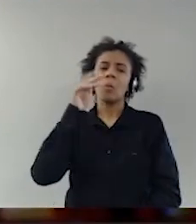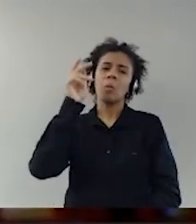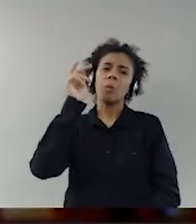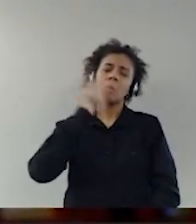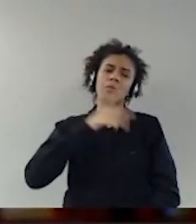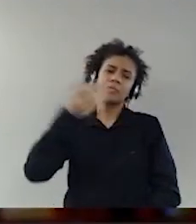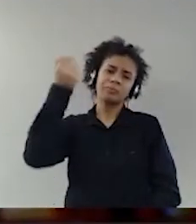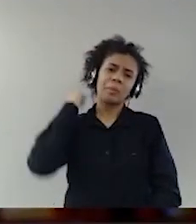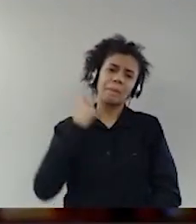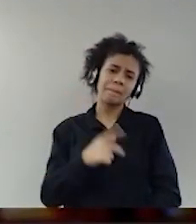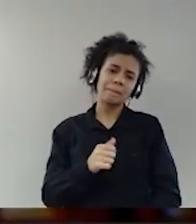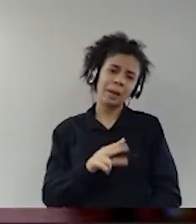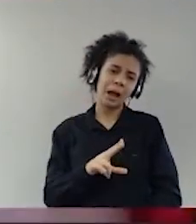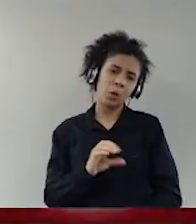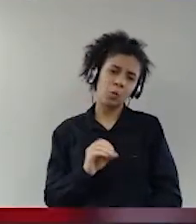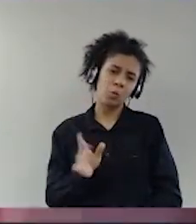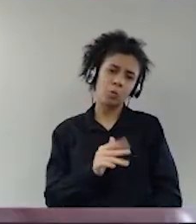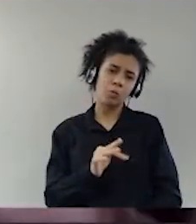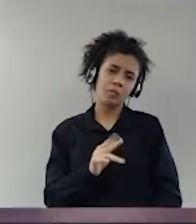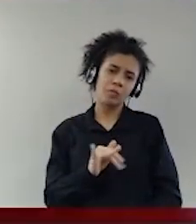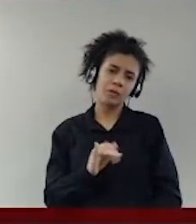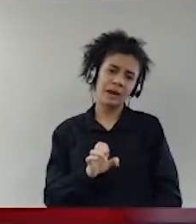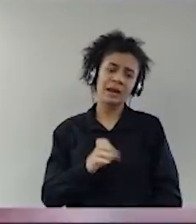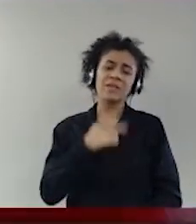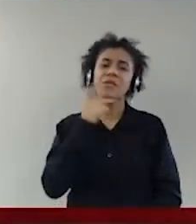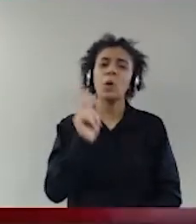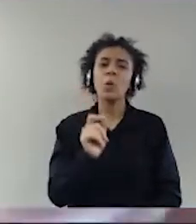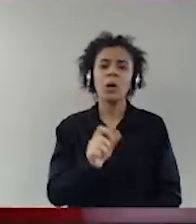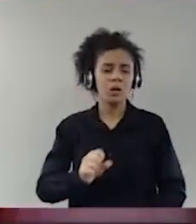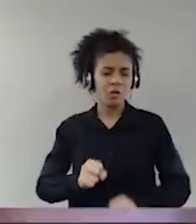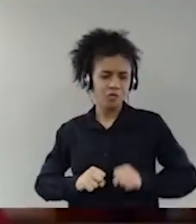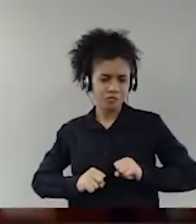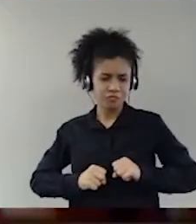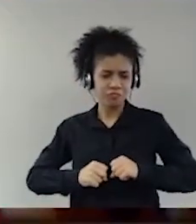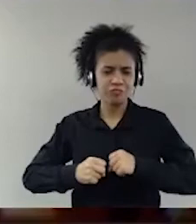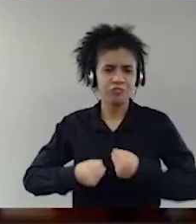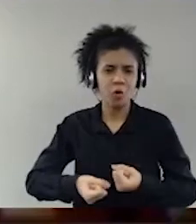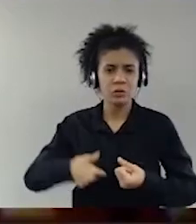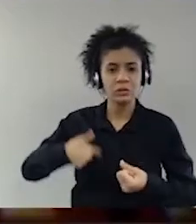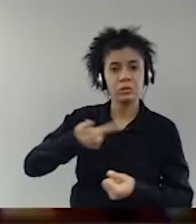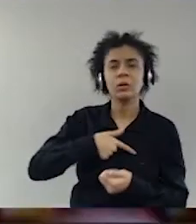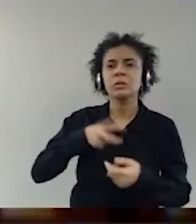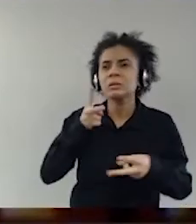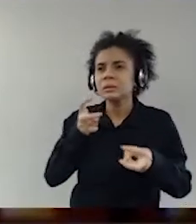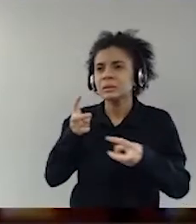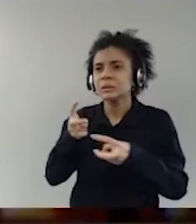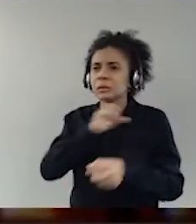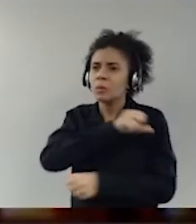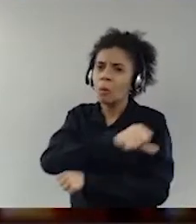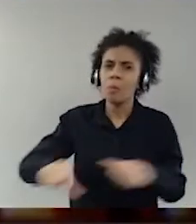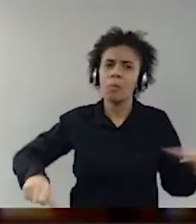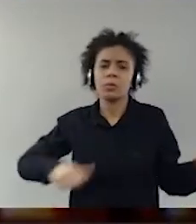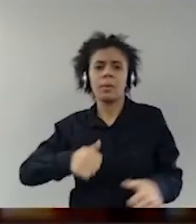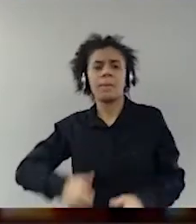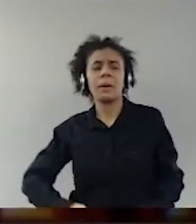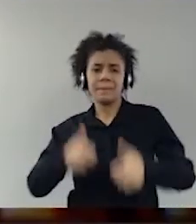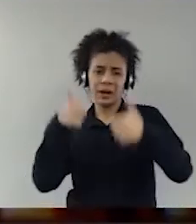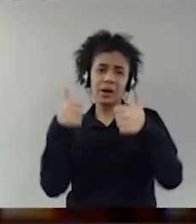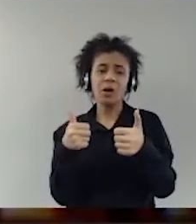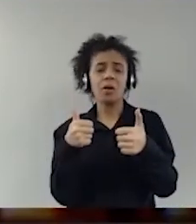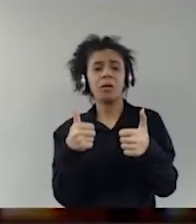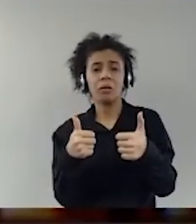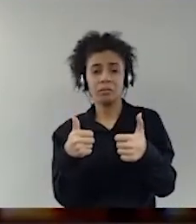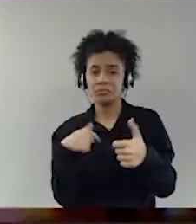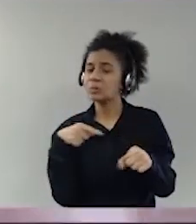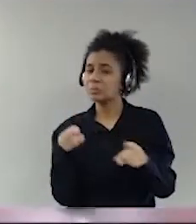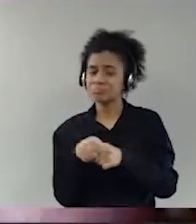que implementa a força para que nós possamos ter modificações. E aí, nesse sentido,